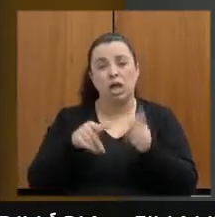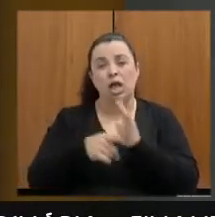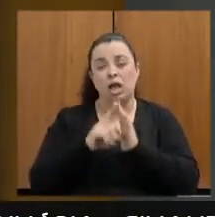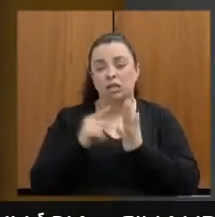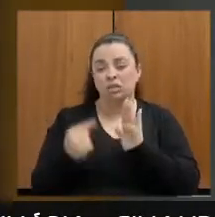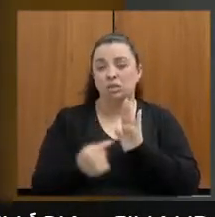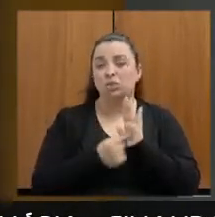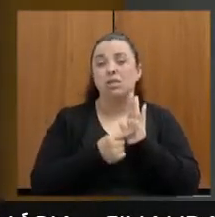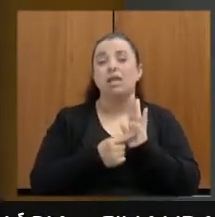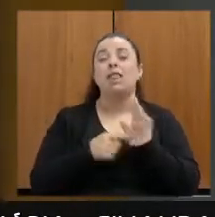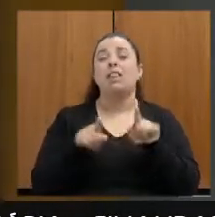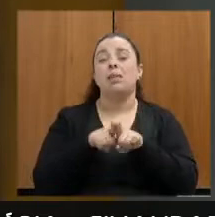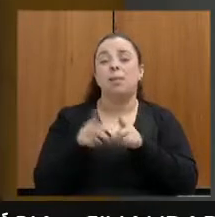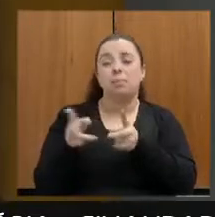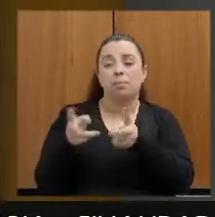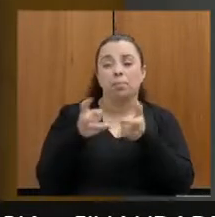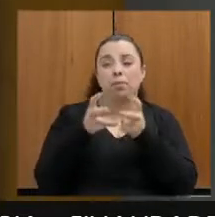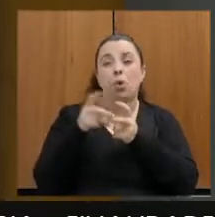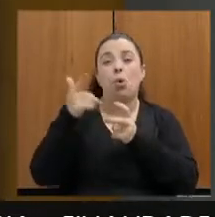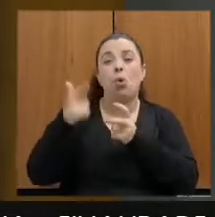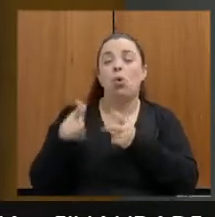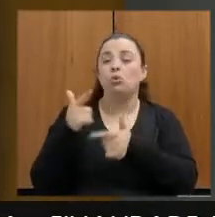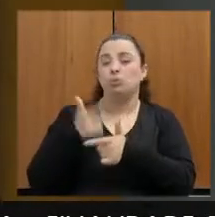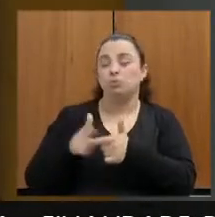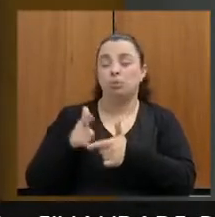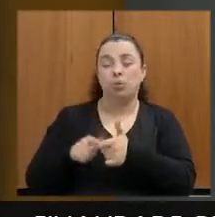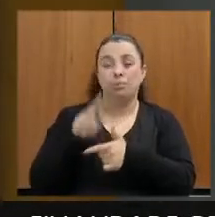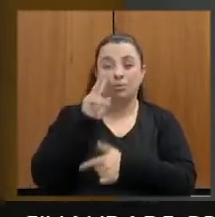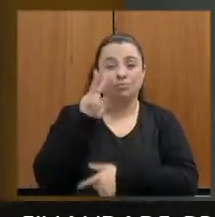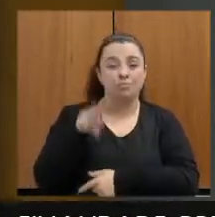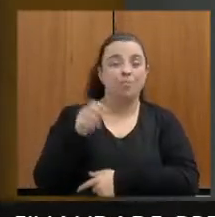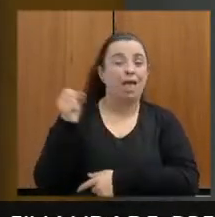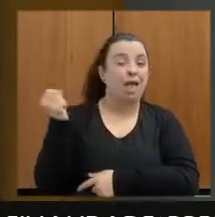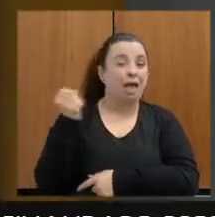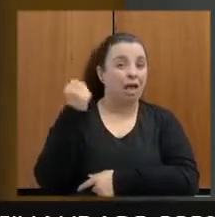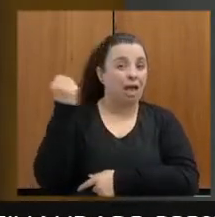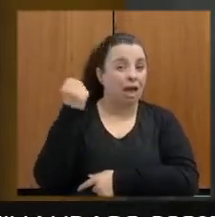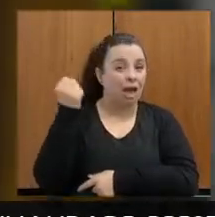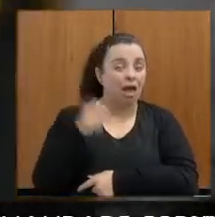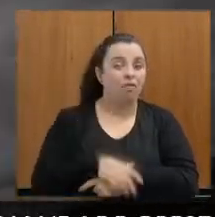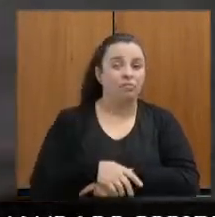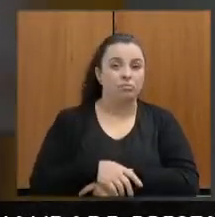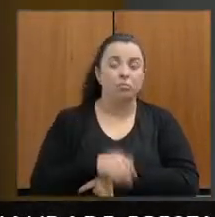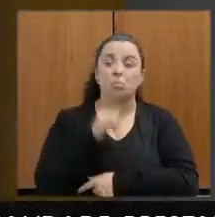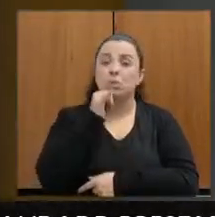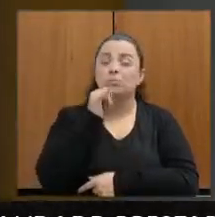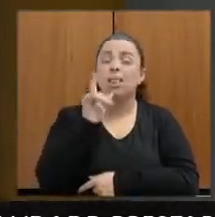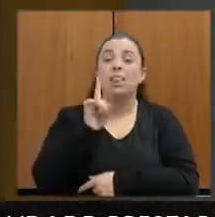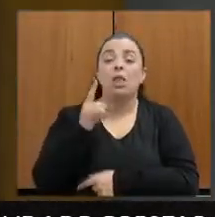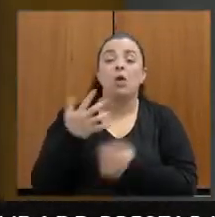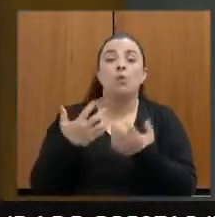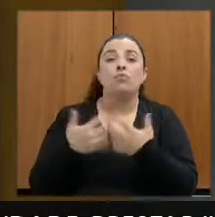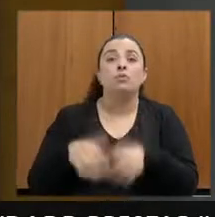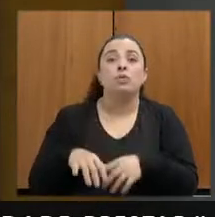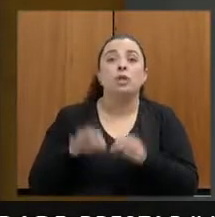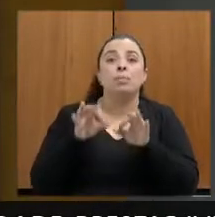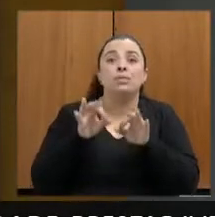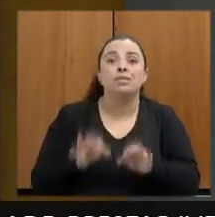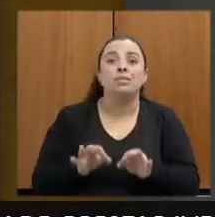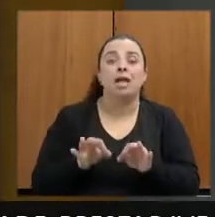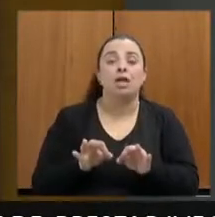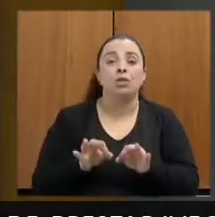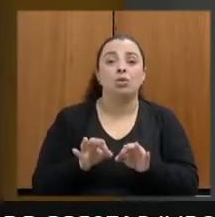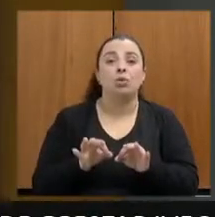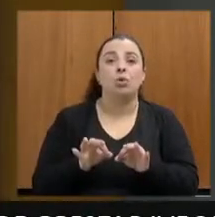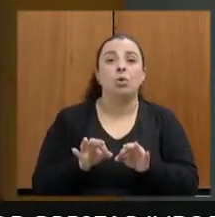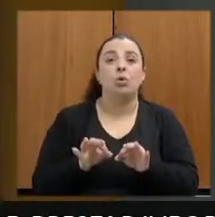dos direitos da mulher outros problemas que considerei gravíssimos o não funcionamento adequado do ambulatório de